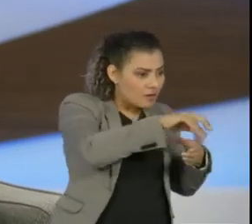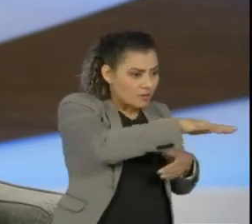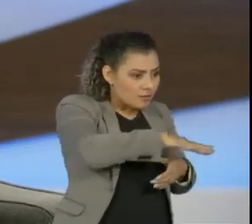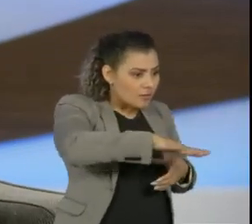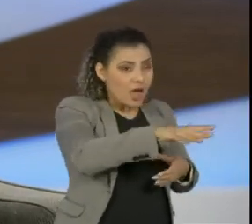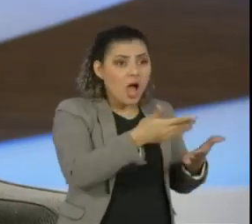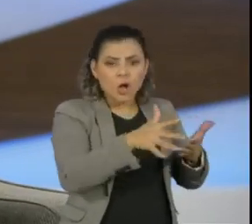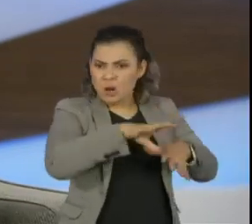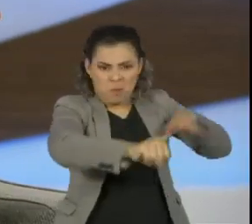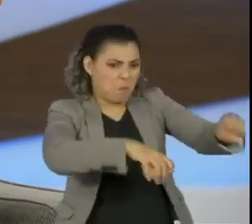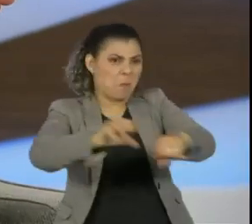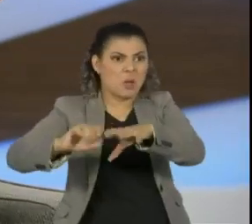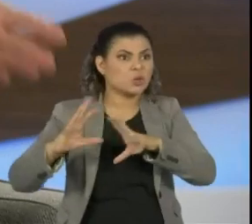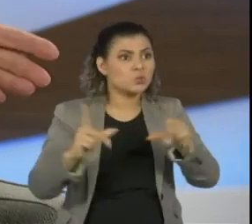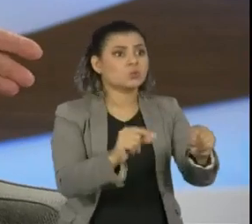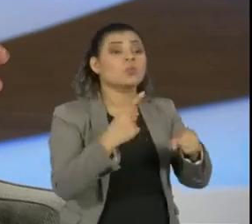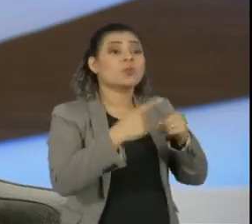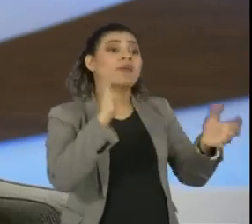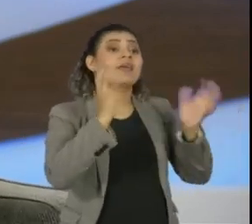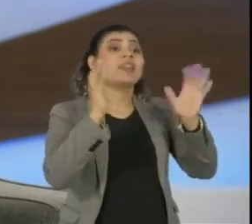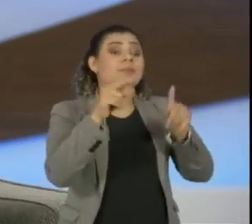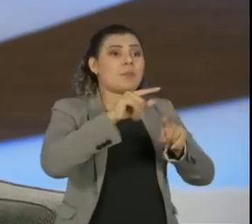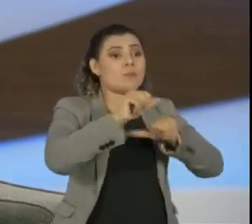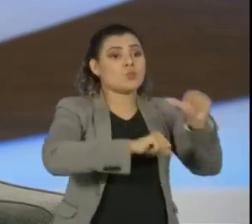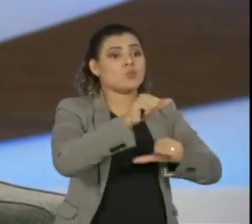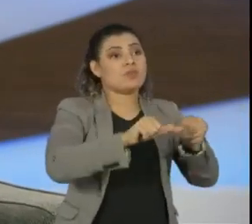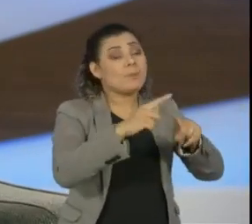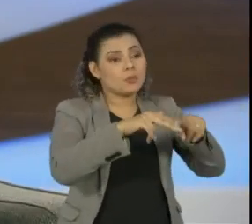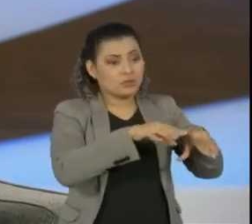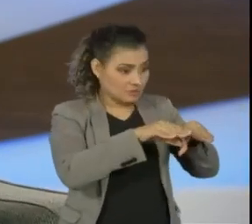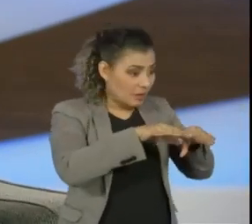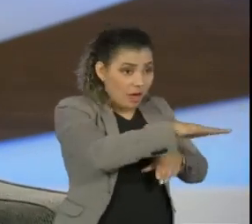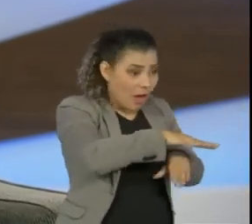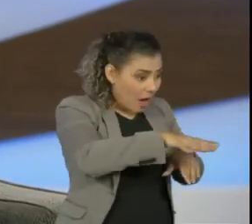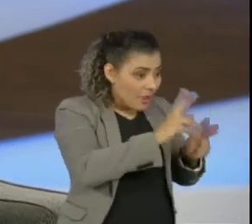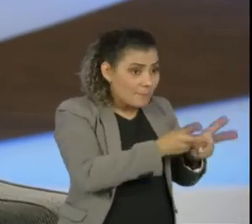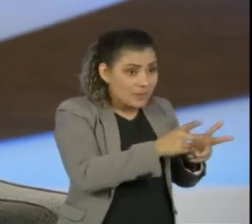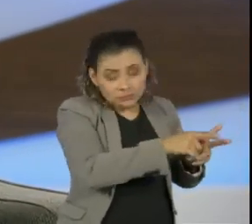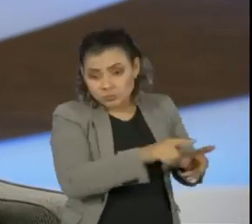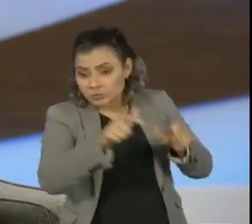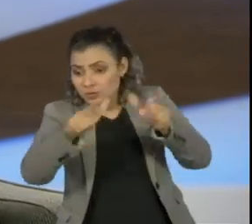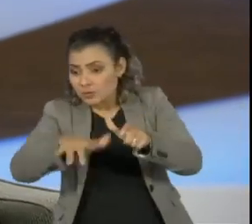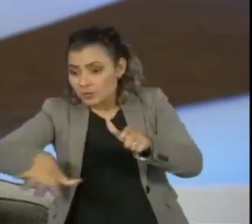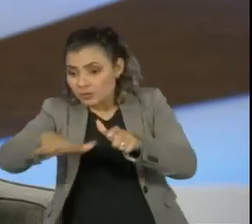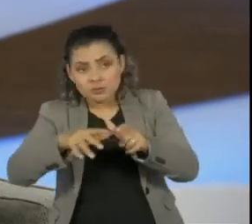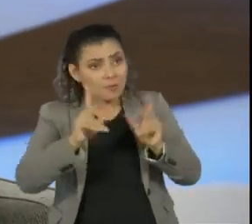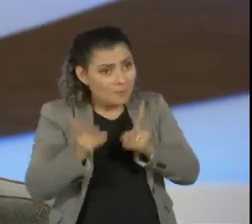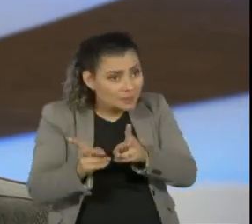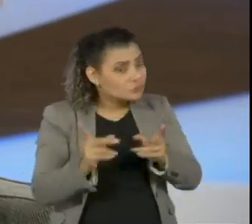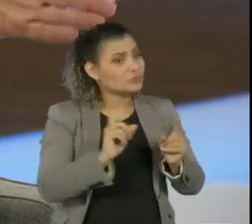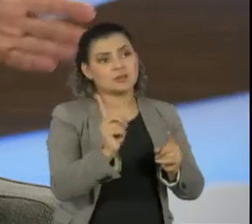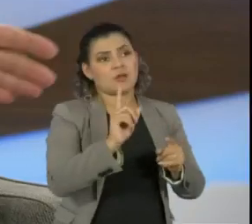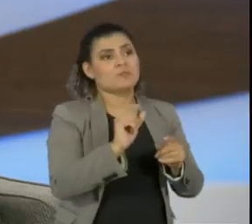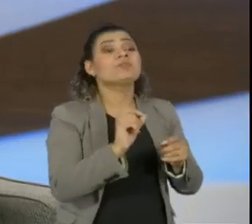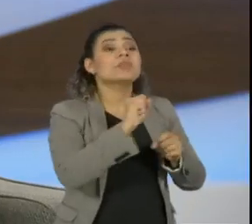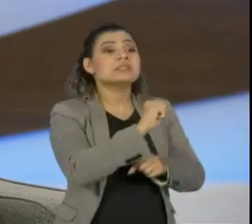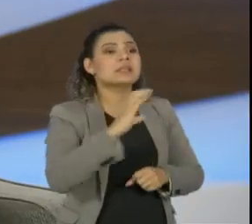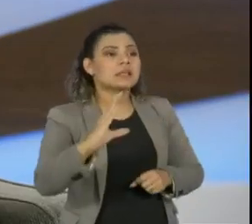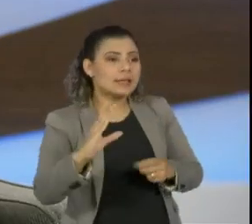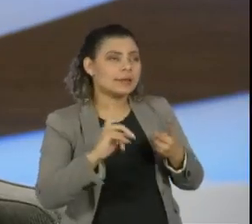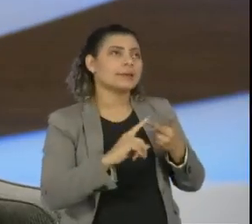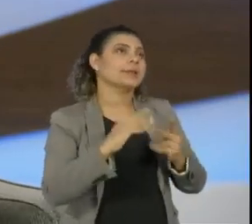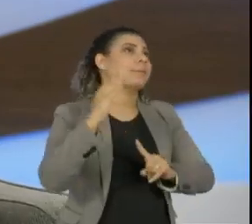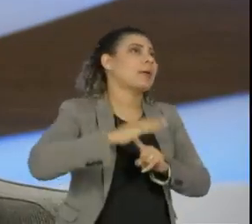plantando em outras porque houve uma mudança climática você não planta o mesmo tipo de árvores para reflorestamento em santa